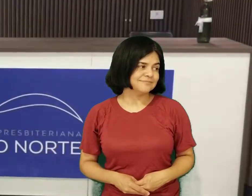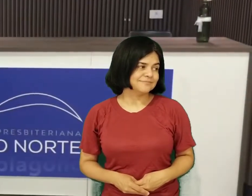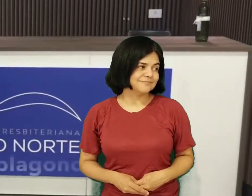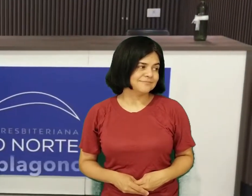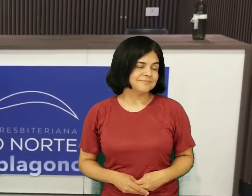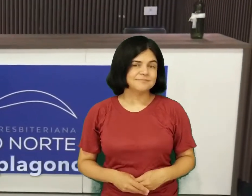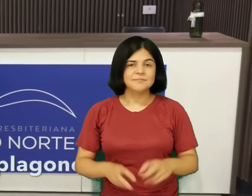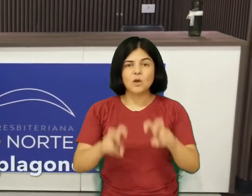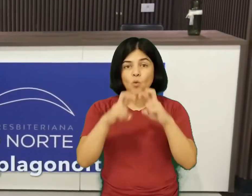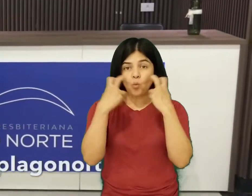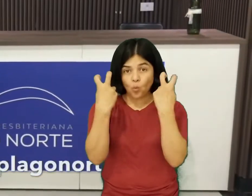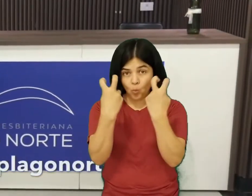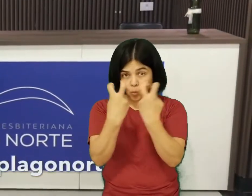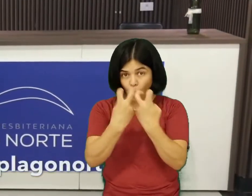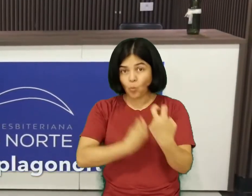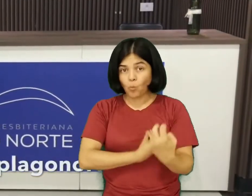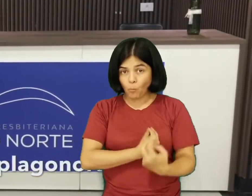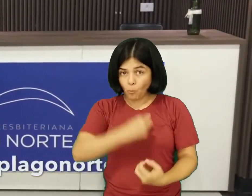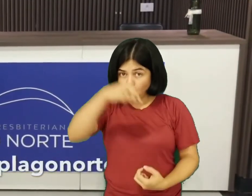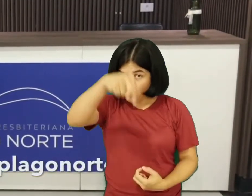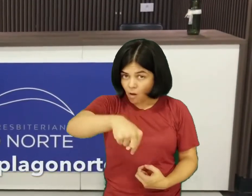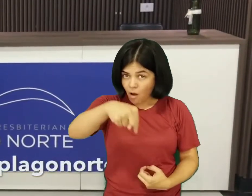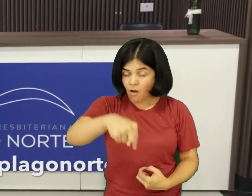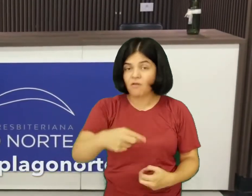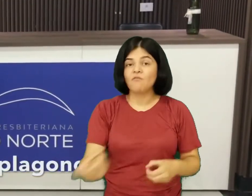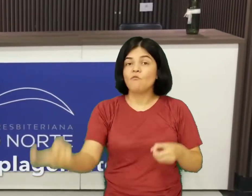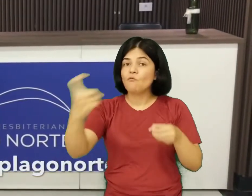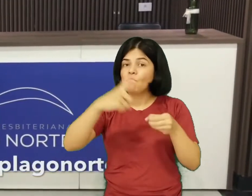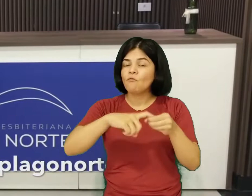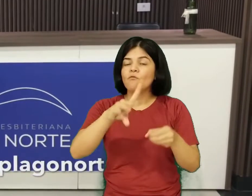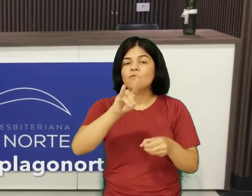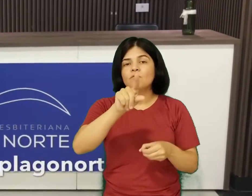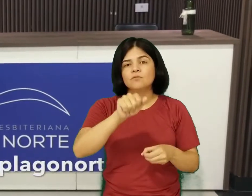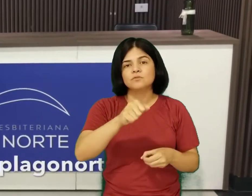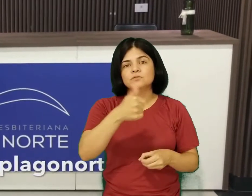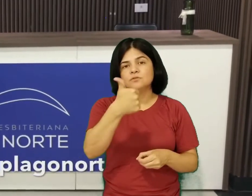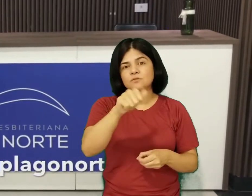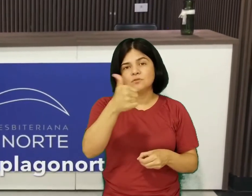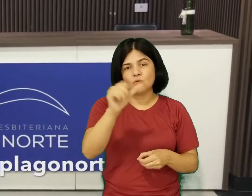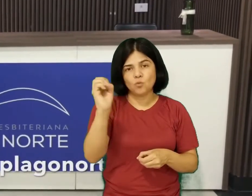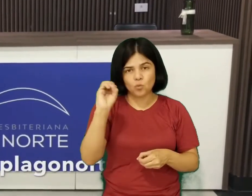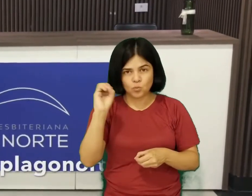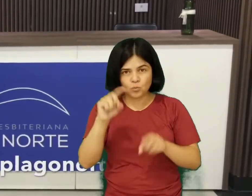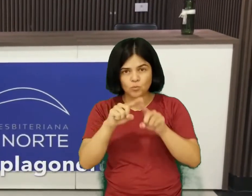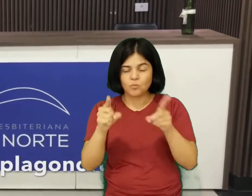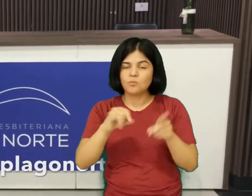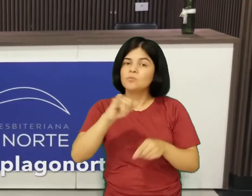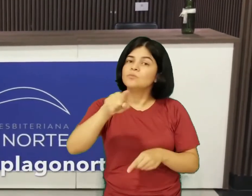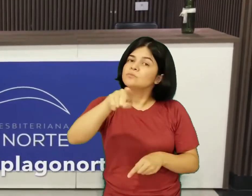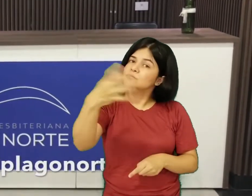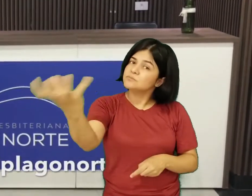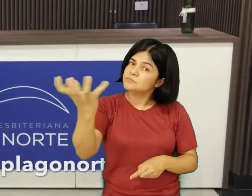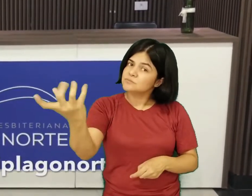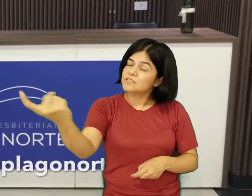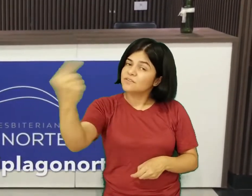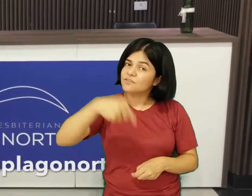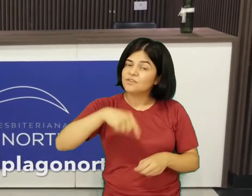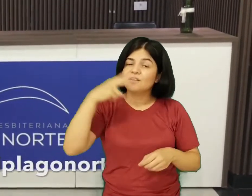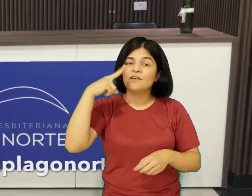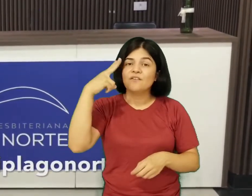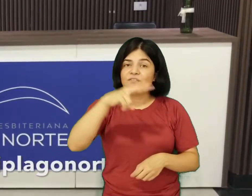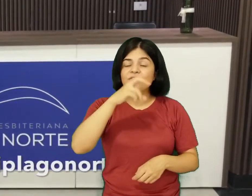O culto presencial volta no dia 11 de outubro, mas se você quiser participar das gravações aos sábados até